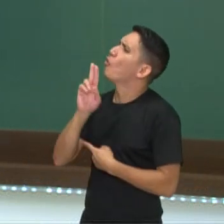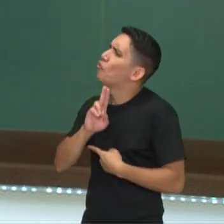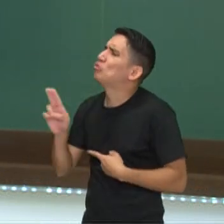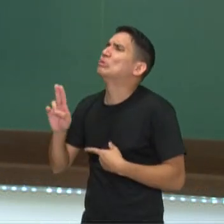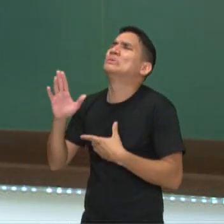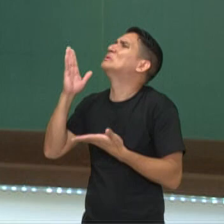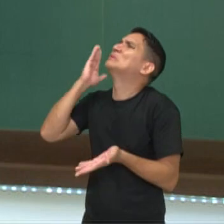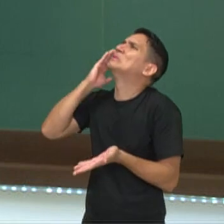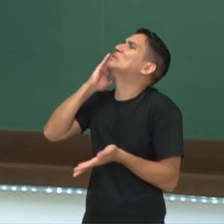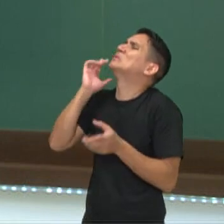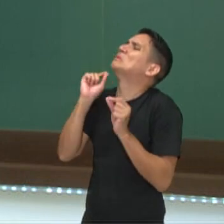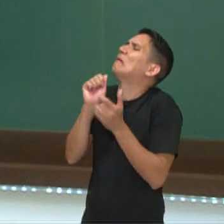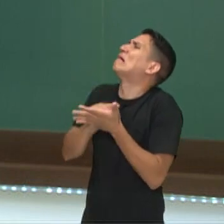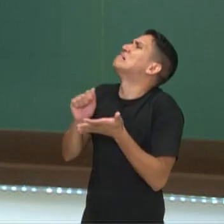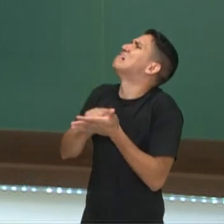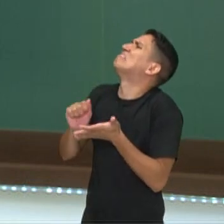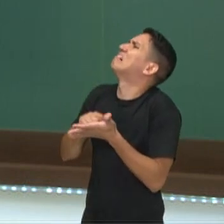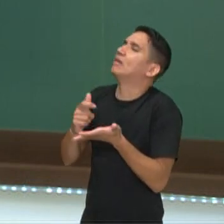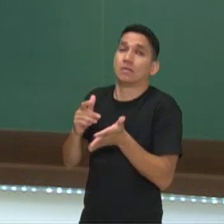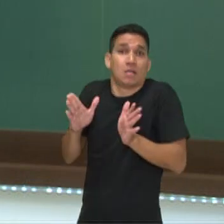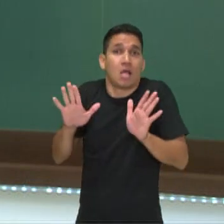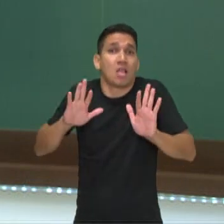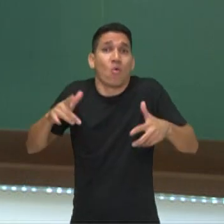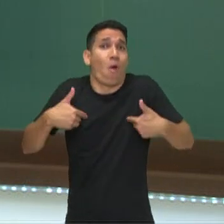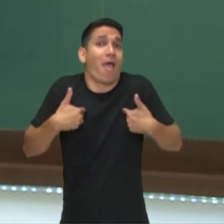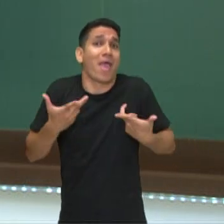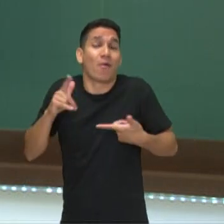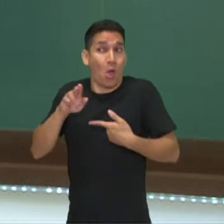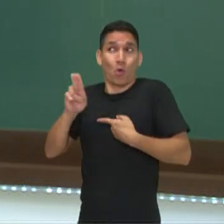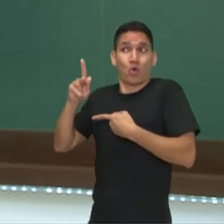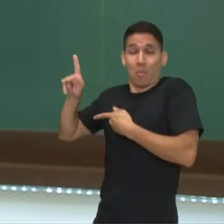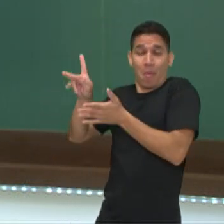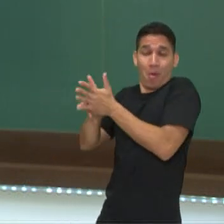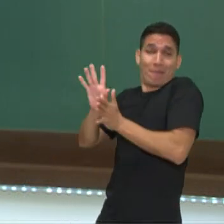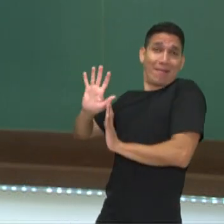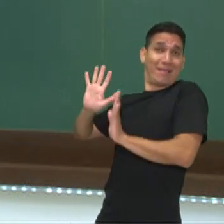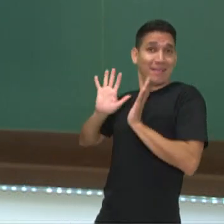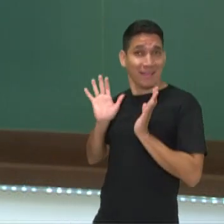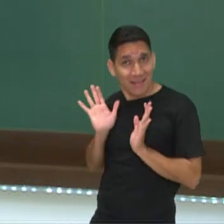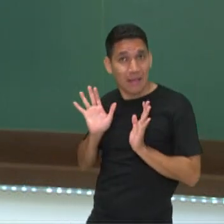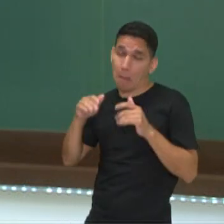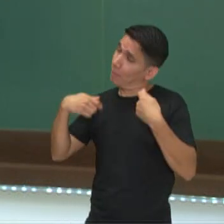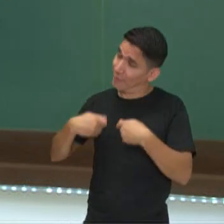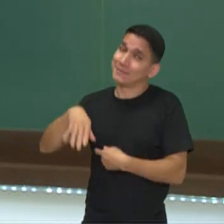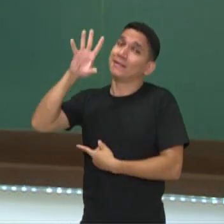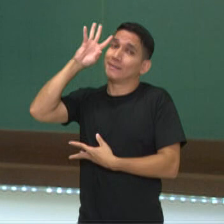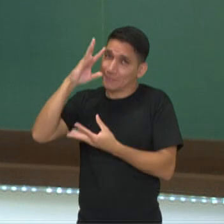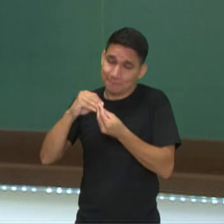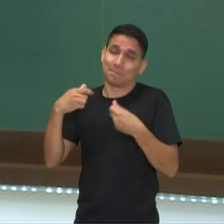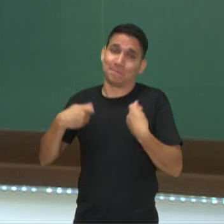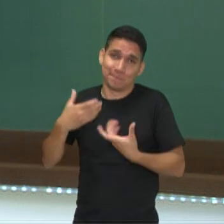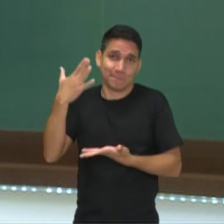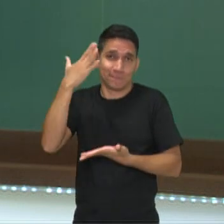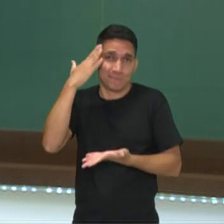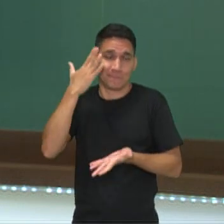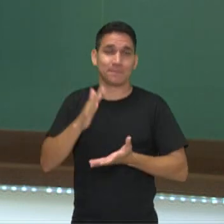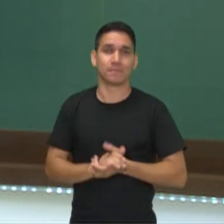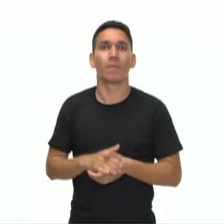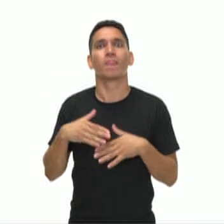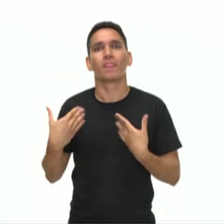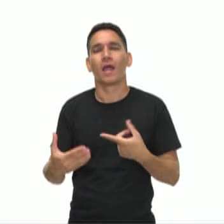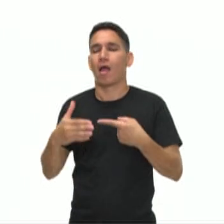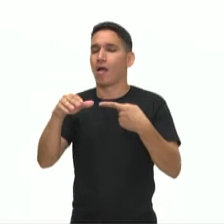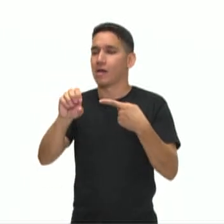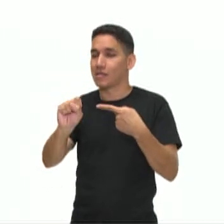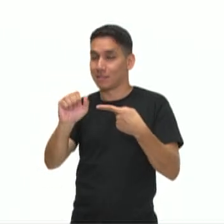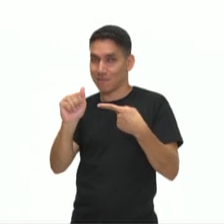ninguém entende. Mas não sou eu, gente, é o nome lá do continente, tem que saber. Então, Sahel, em